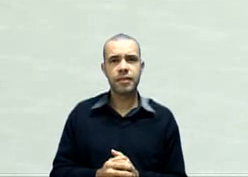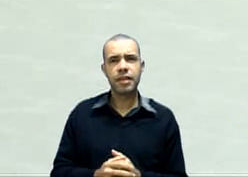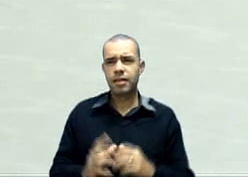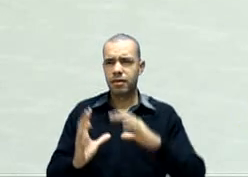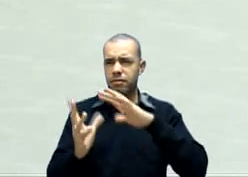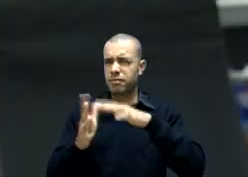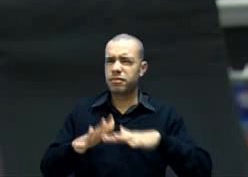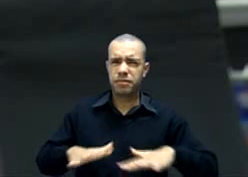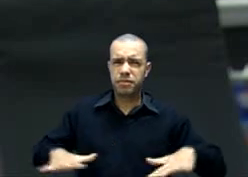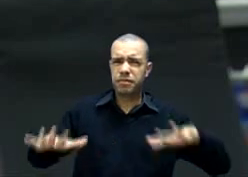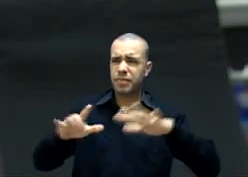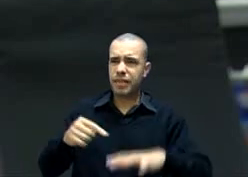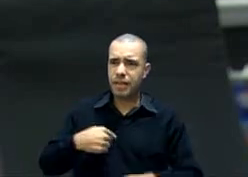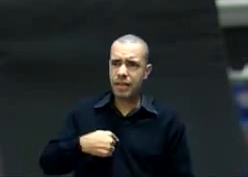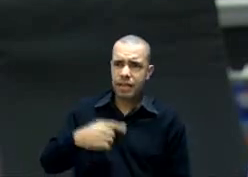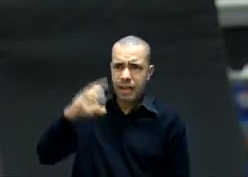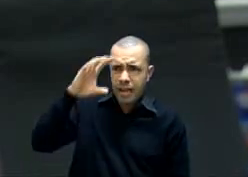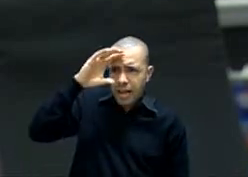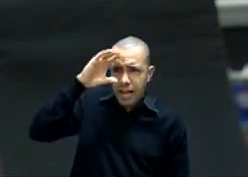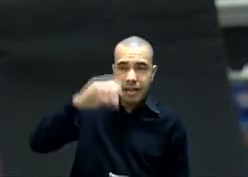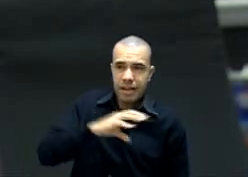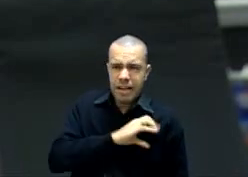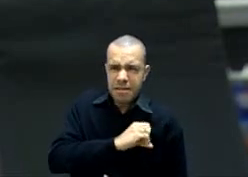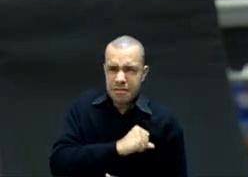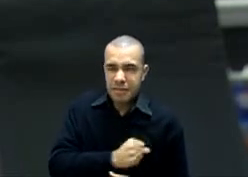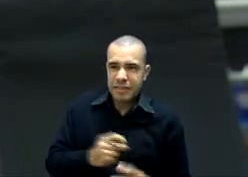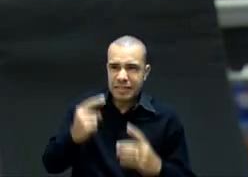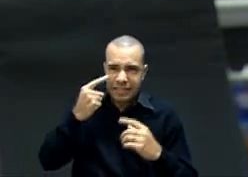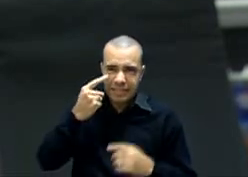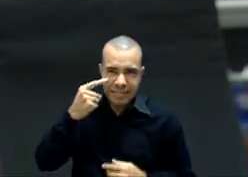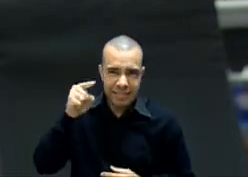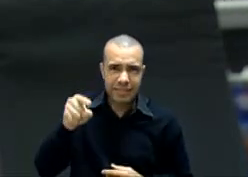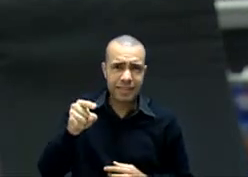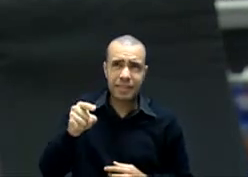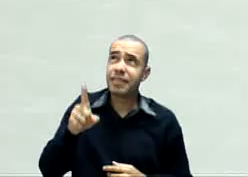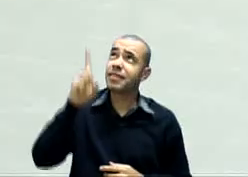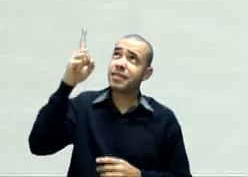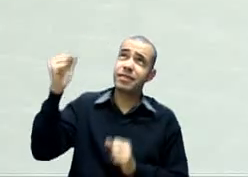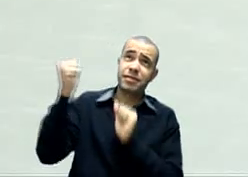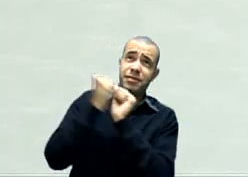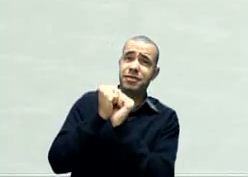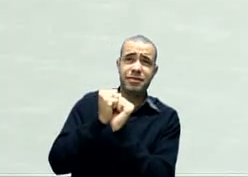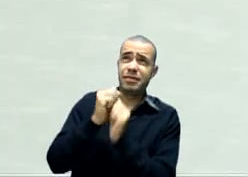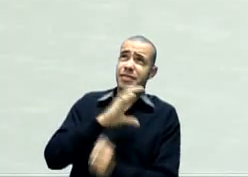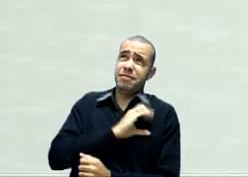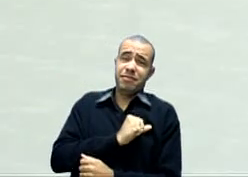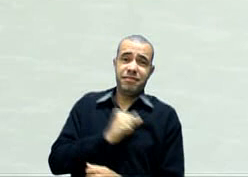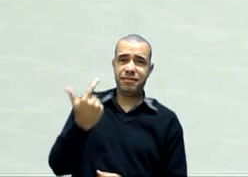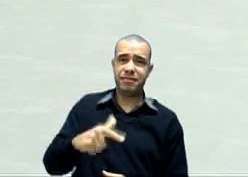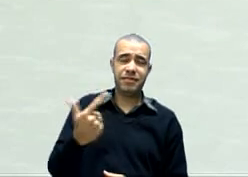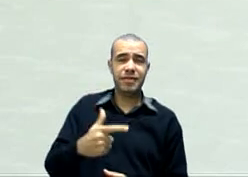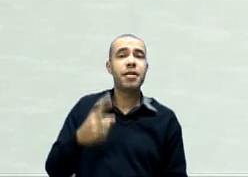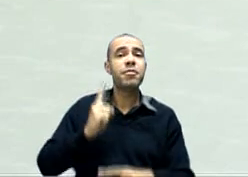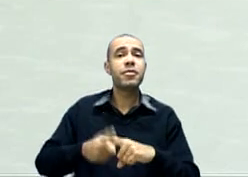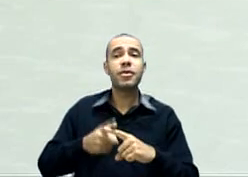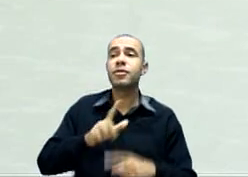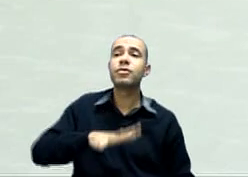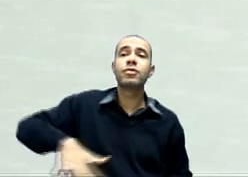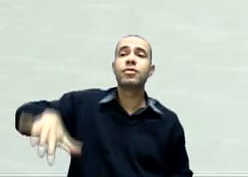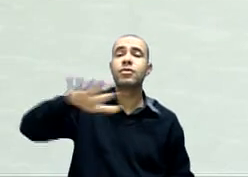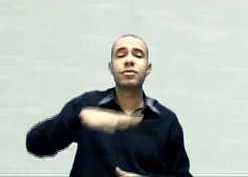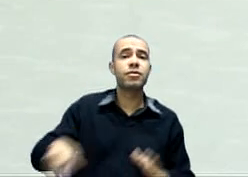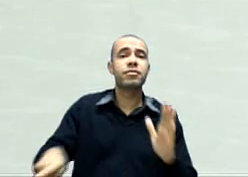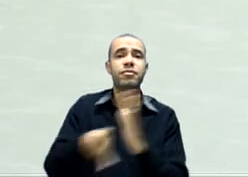que nele há. Se alguém amar o mundo, o amor do Pai não está nele. Porque tudo que há no mundo, a concupiscência da carne,